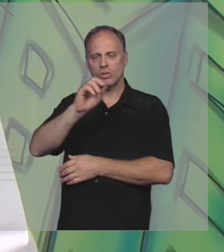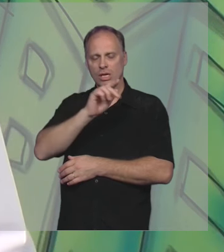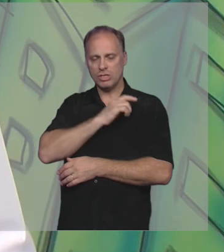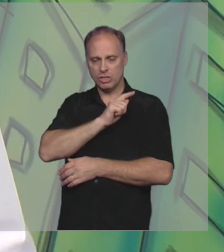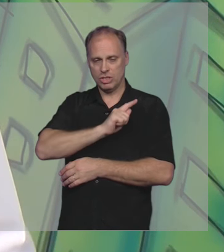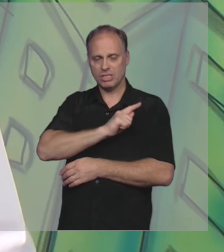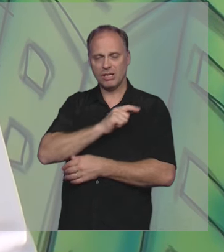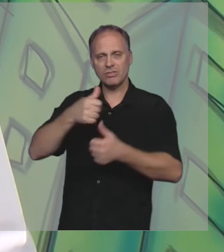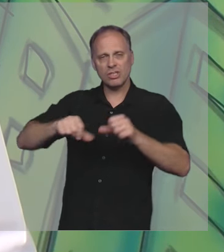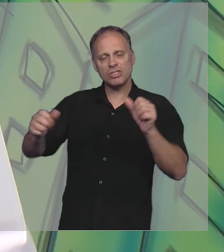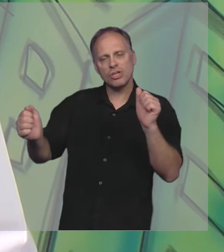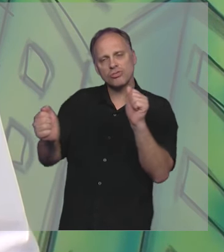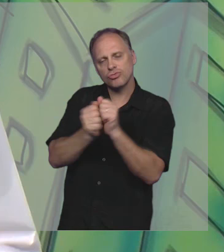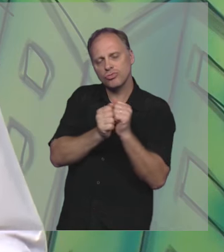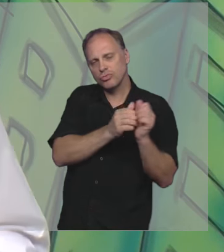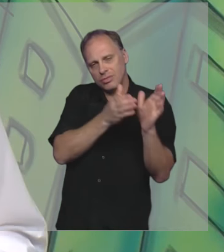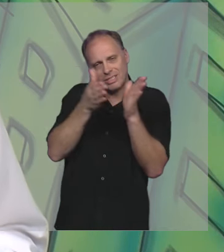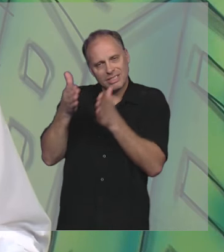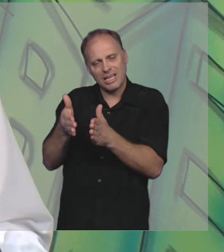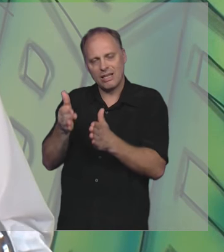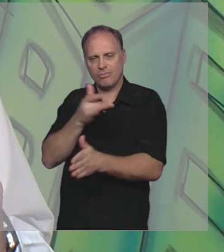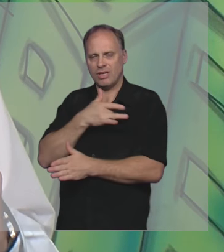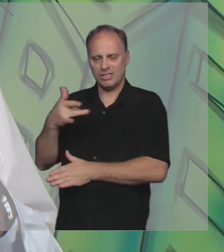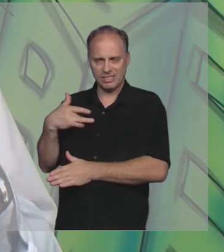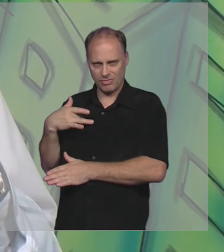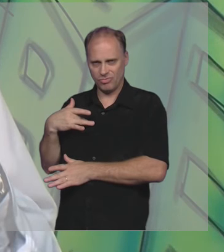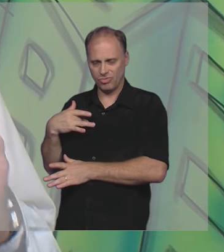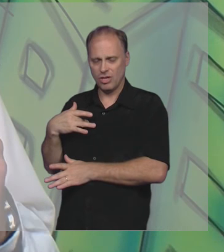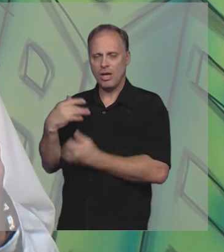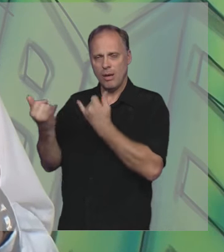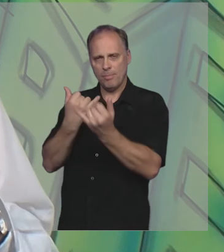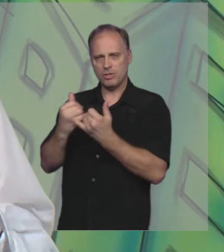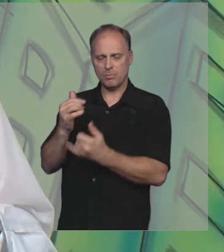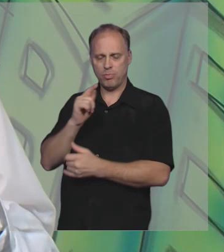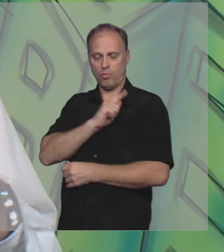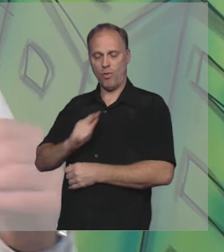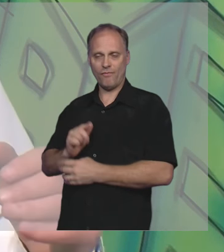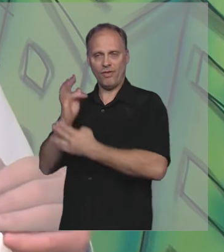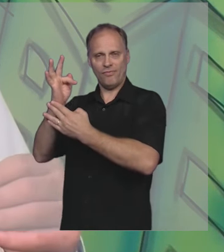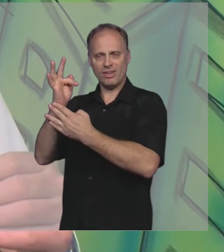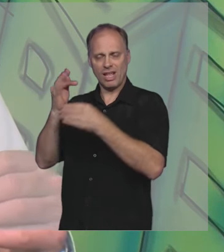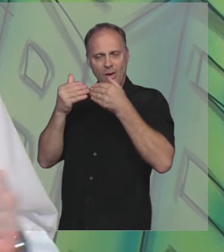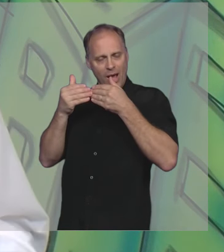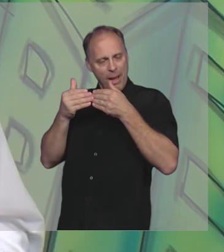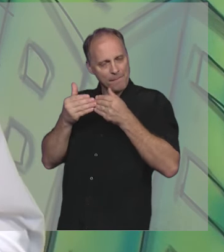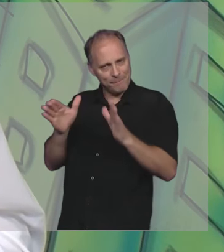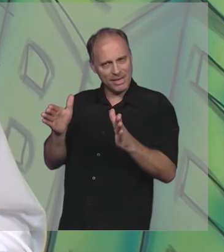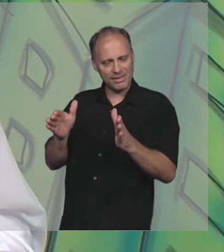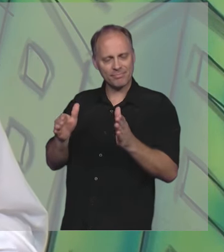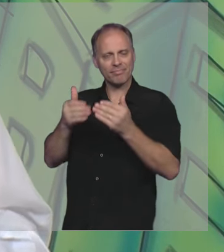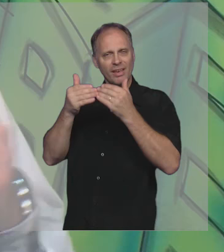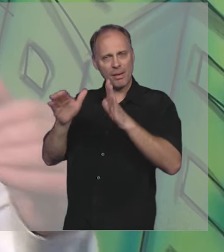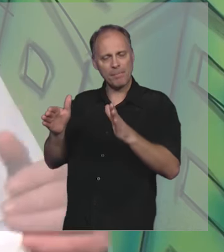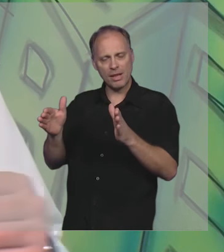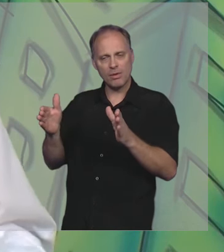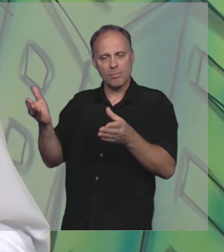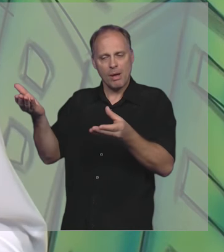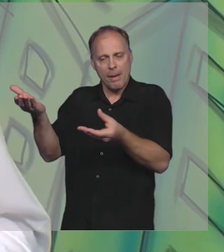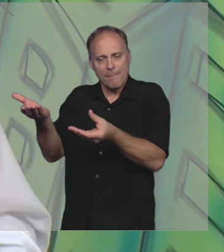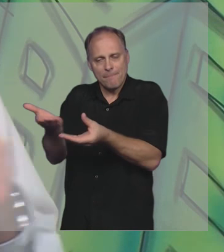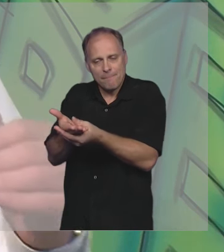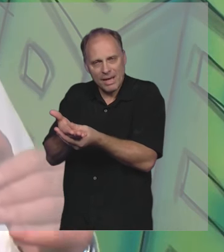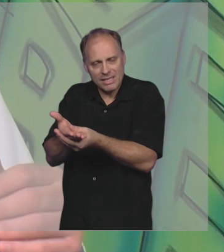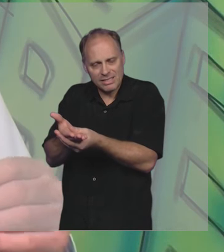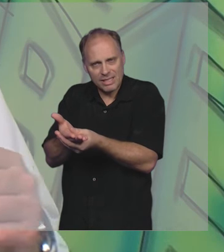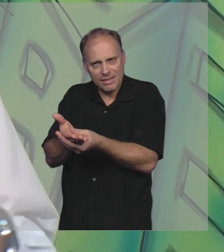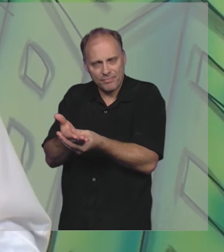custeio da saúde. Né? Então, por exemplo, o governo federal abrir uma pasta, abrir